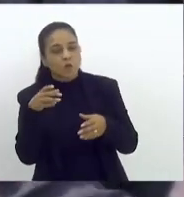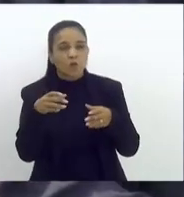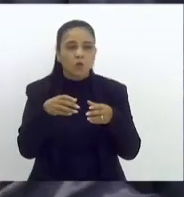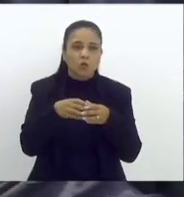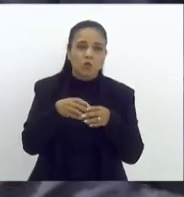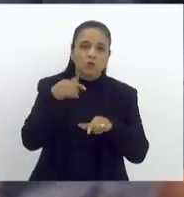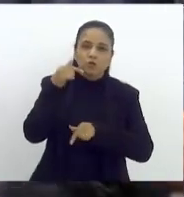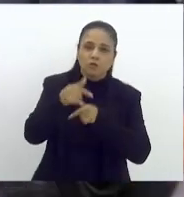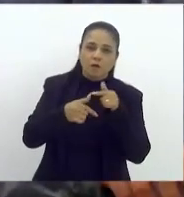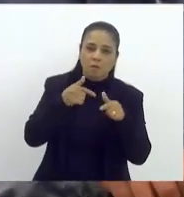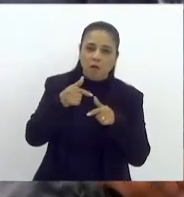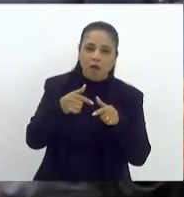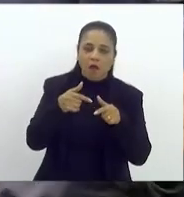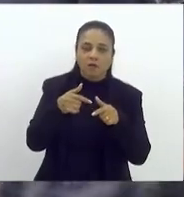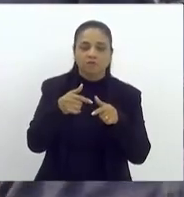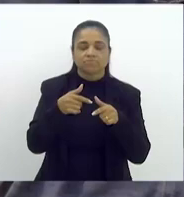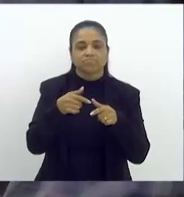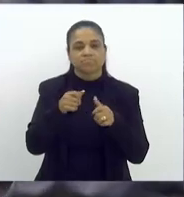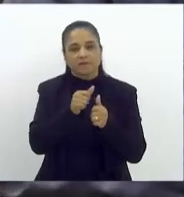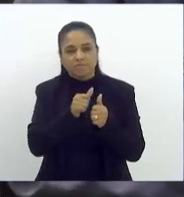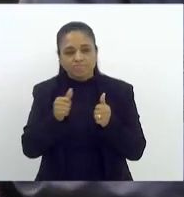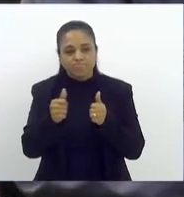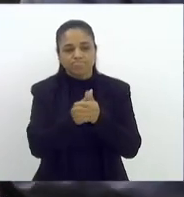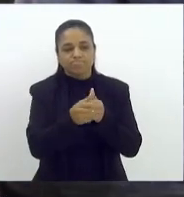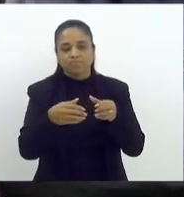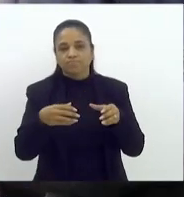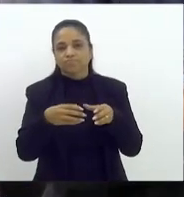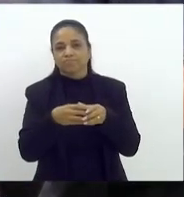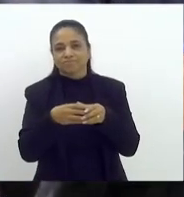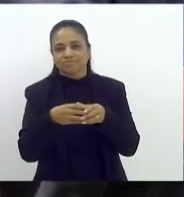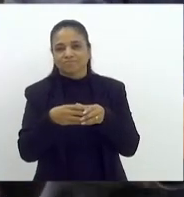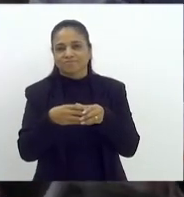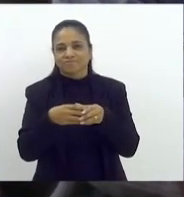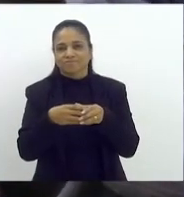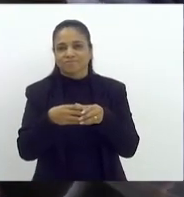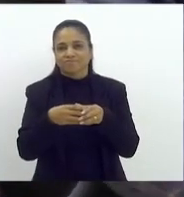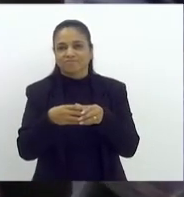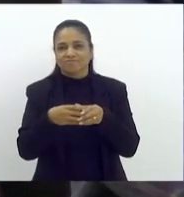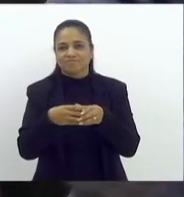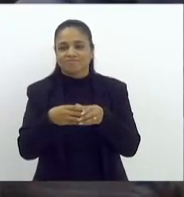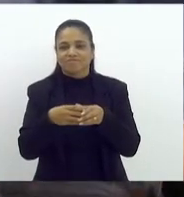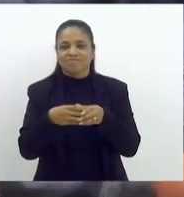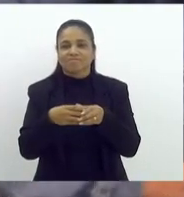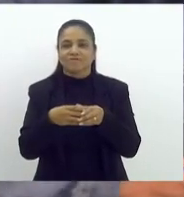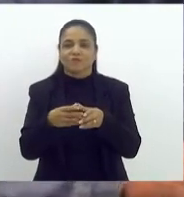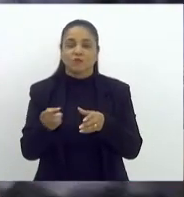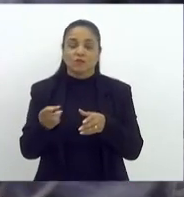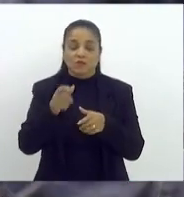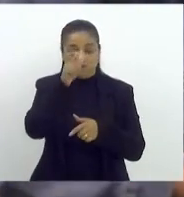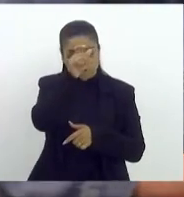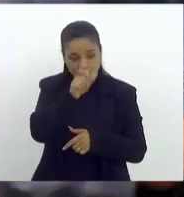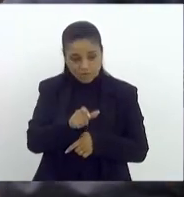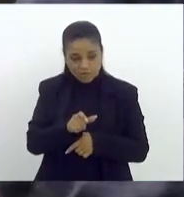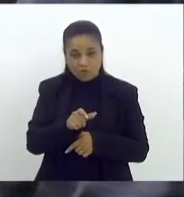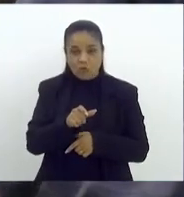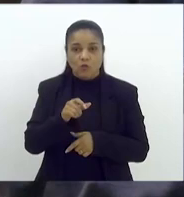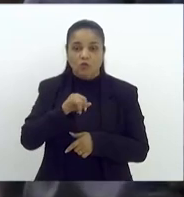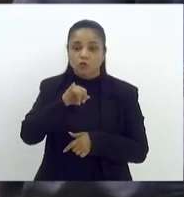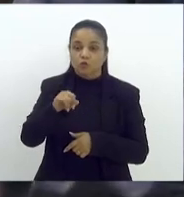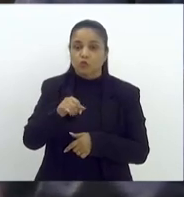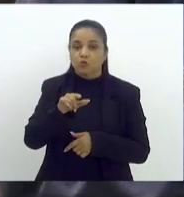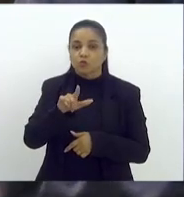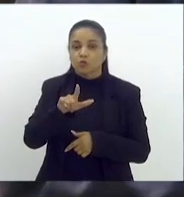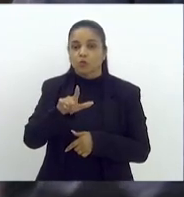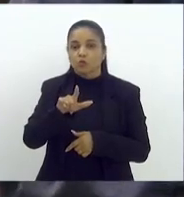trabalho formado por essa frente e tem aqui a presença do Ministério da da cultura na figura de Juliana